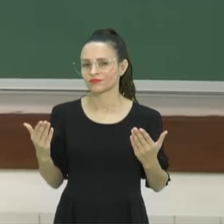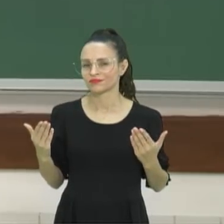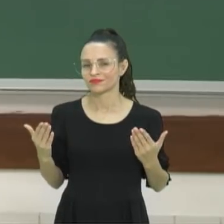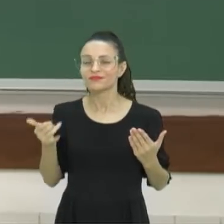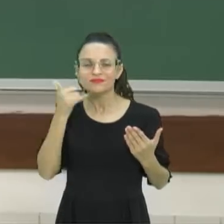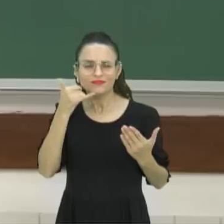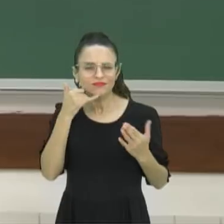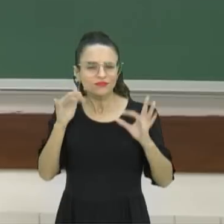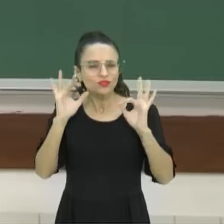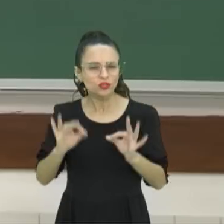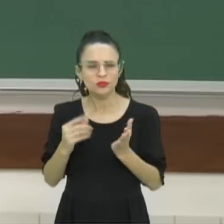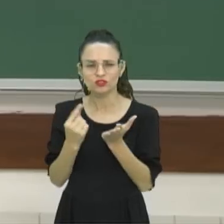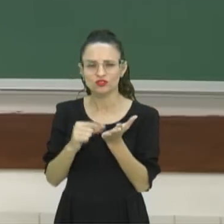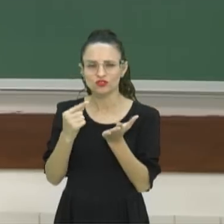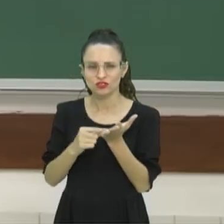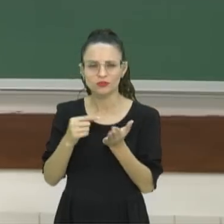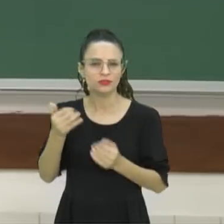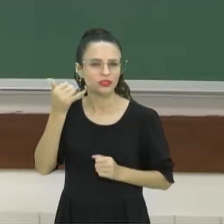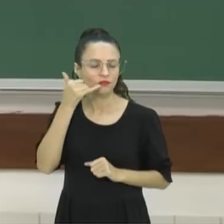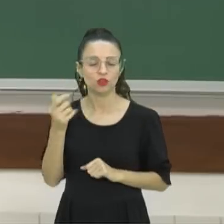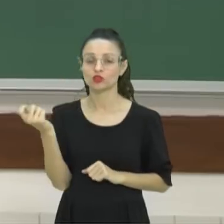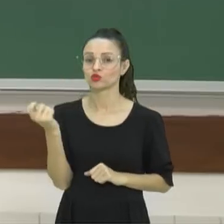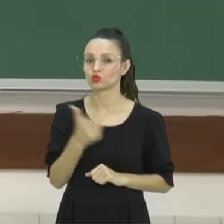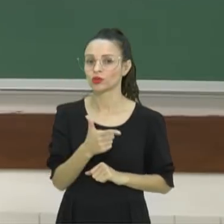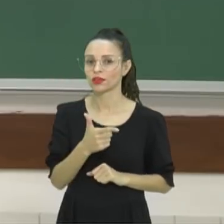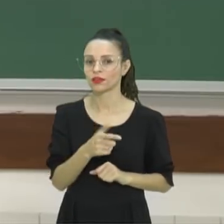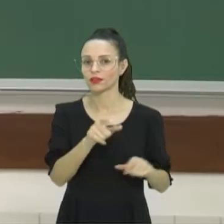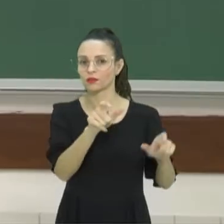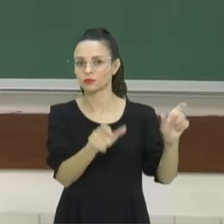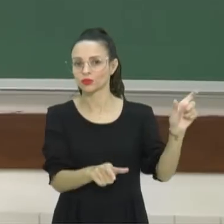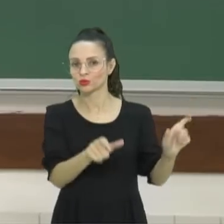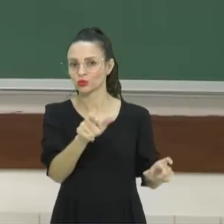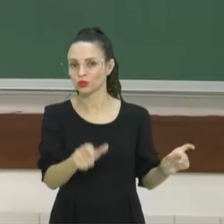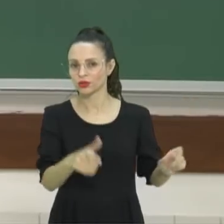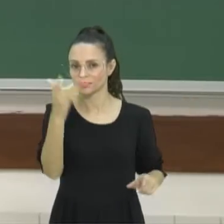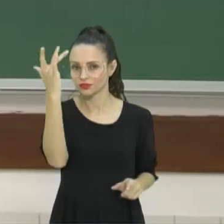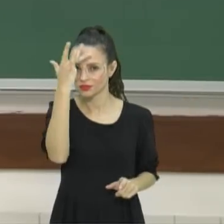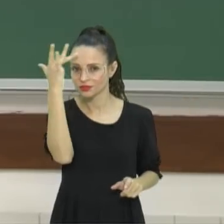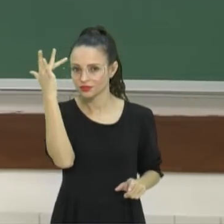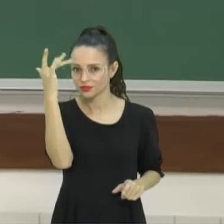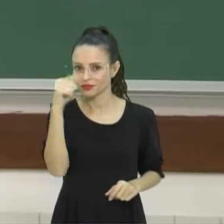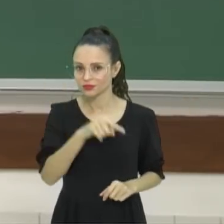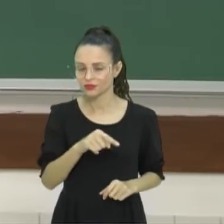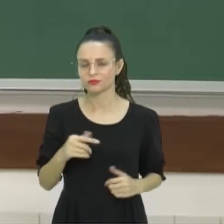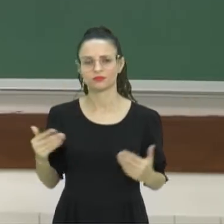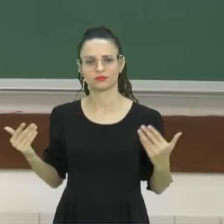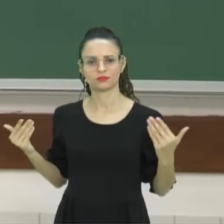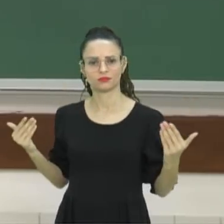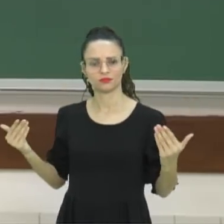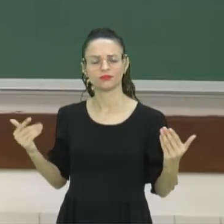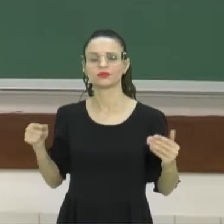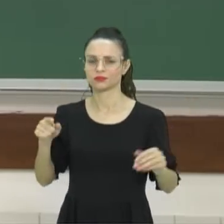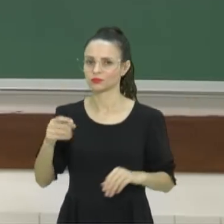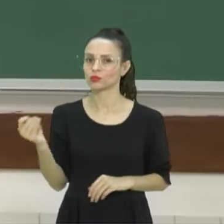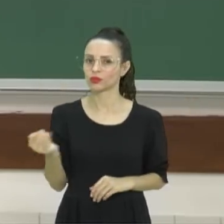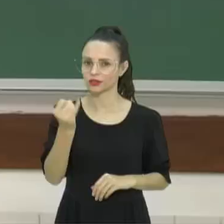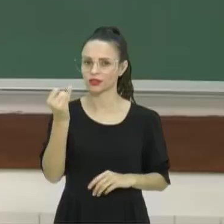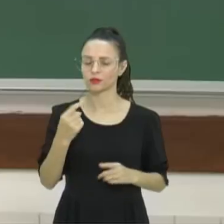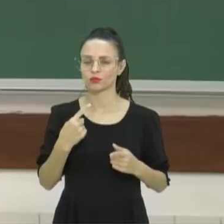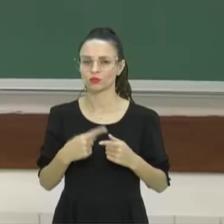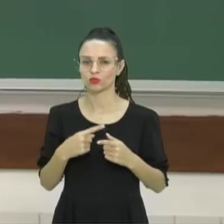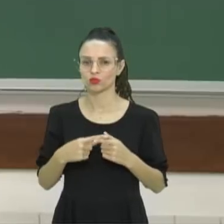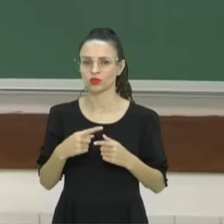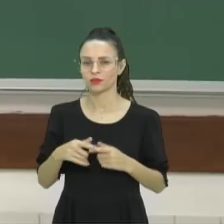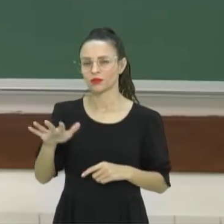linhas de telefone do que habitantes. Isso é algo muito importante, porque chega próximo